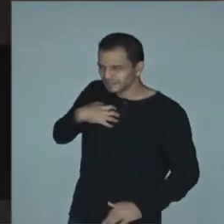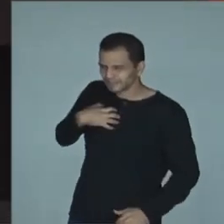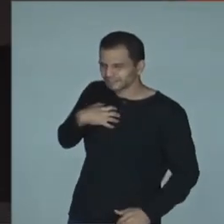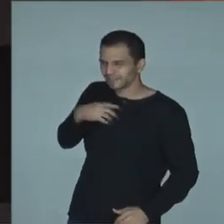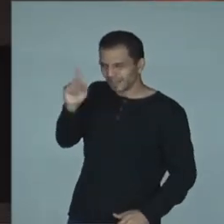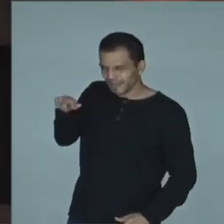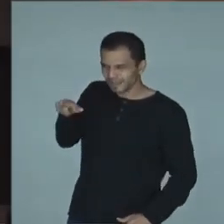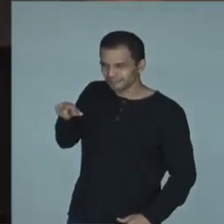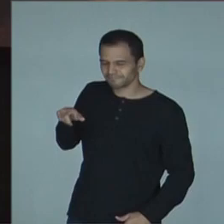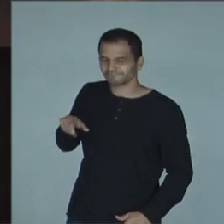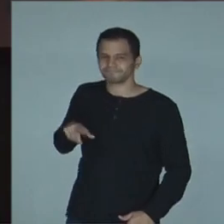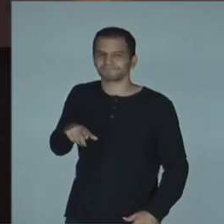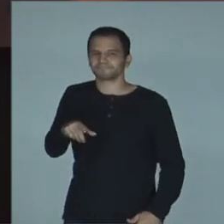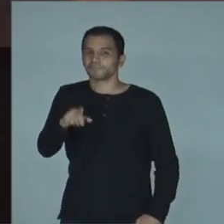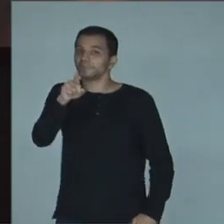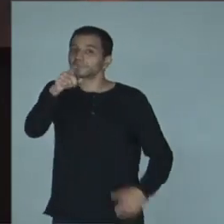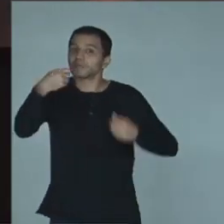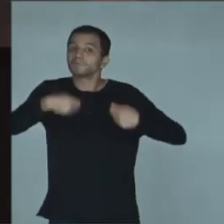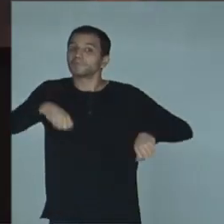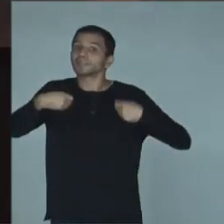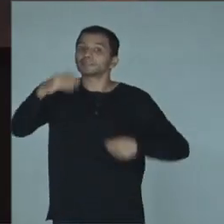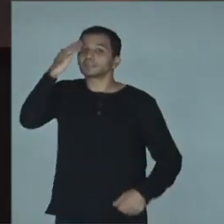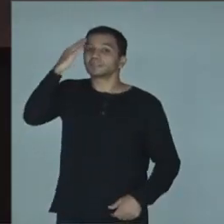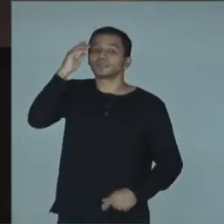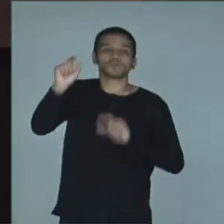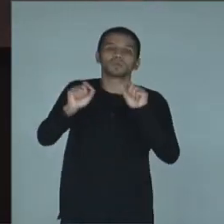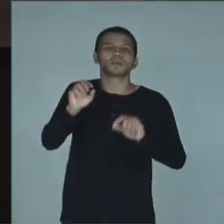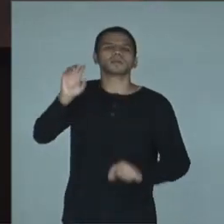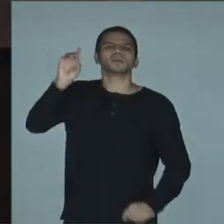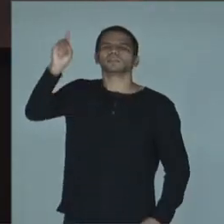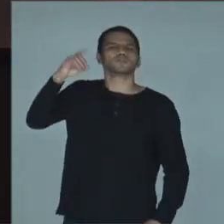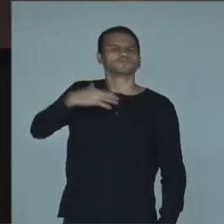o quanto Deus se importa com você